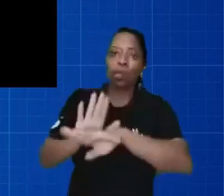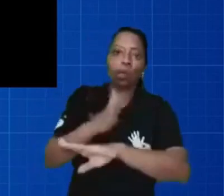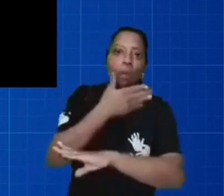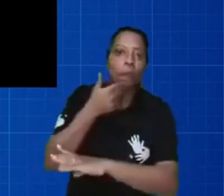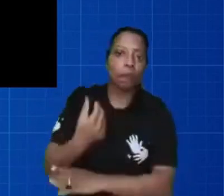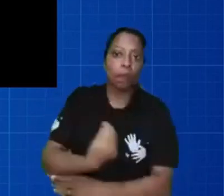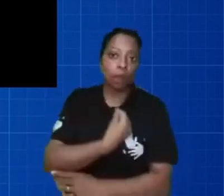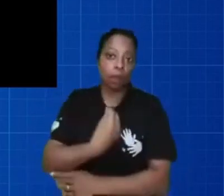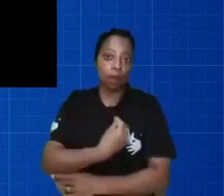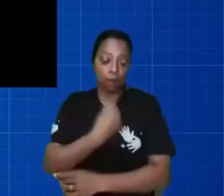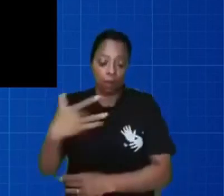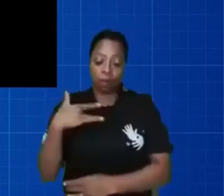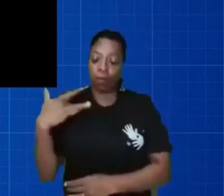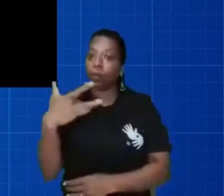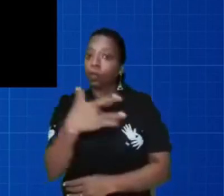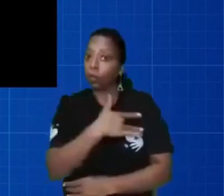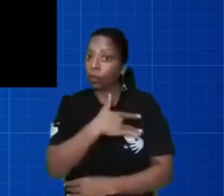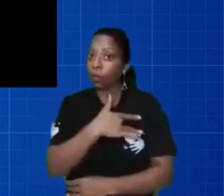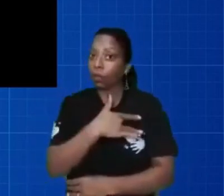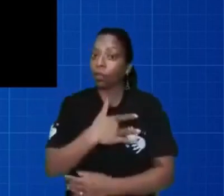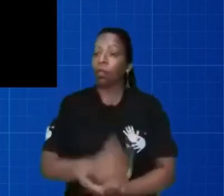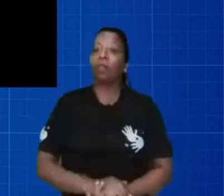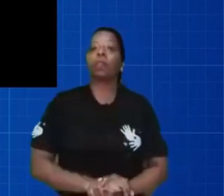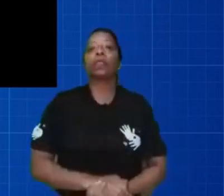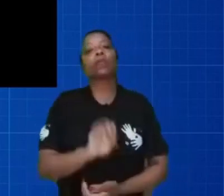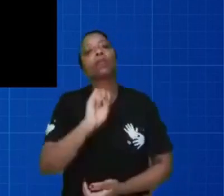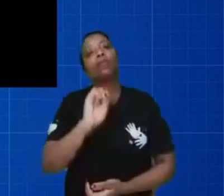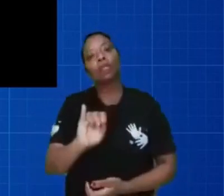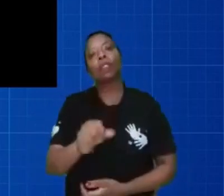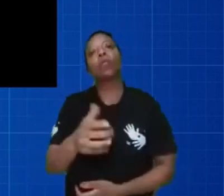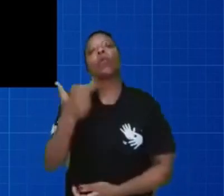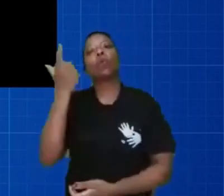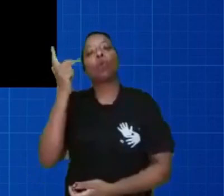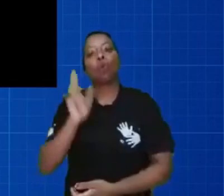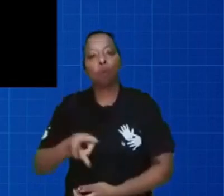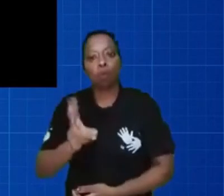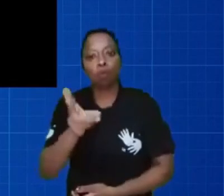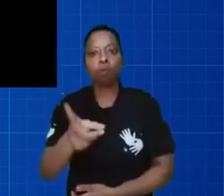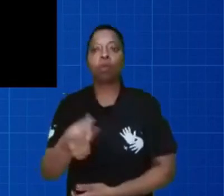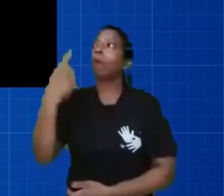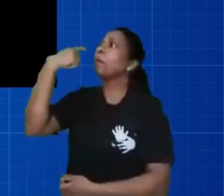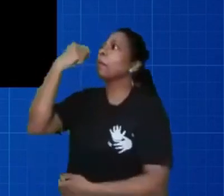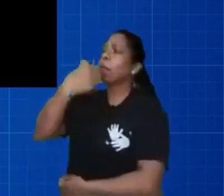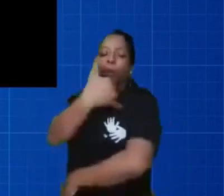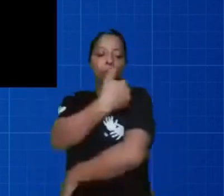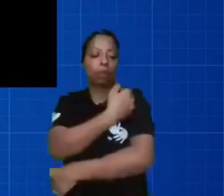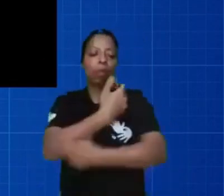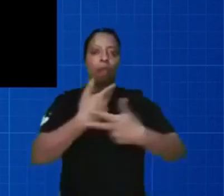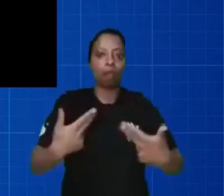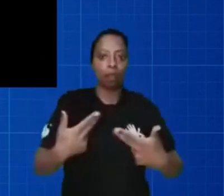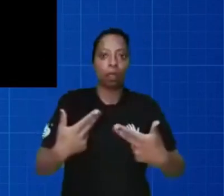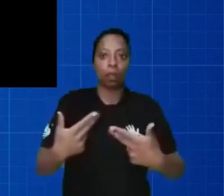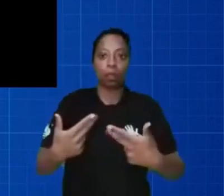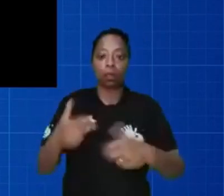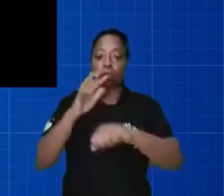coberturas vacinais altas, as doenças vão continuar longe de nós, né. Então, aqui, as vacinas estimulam o